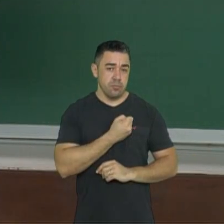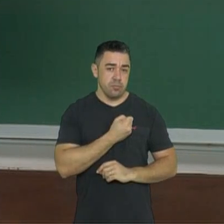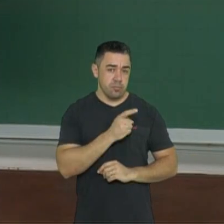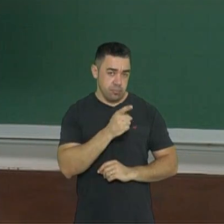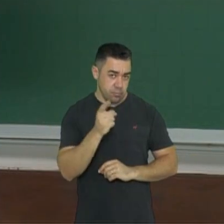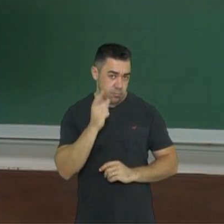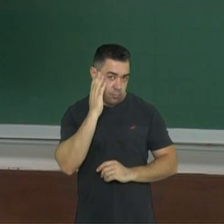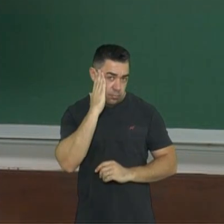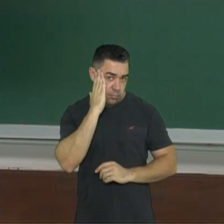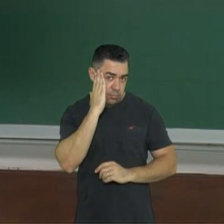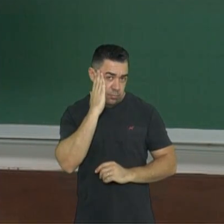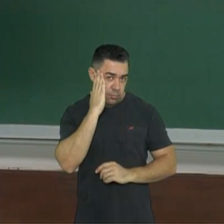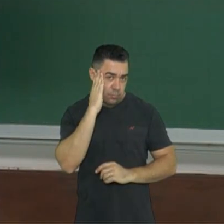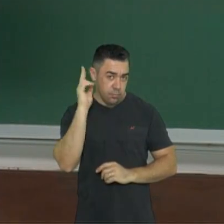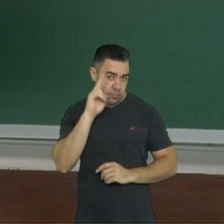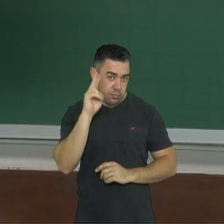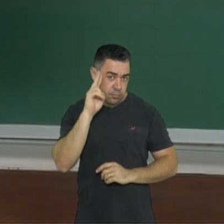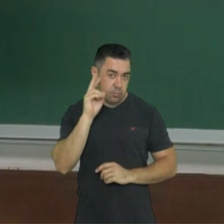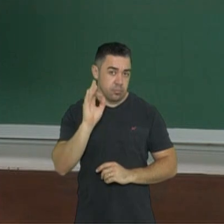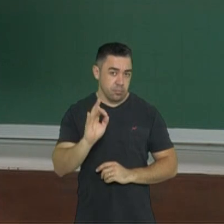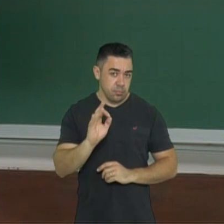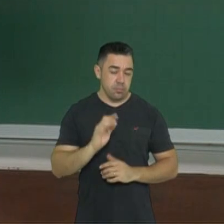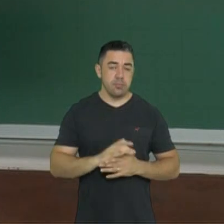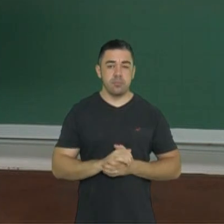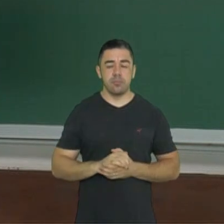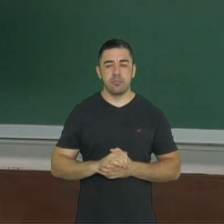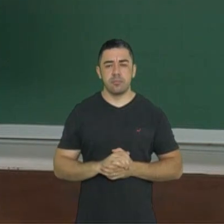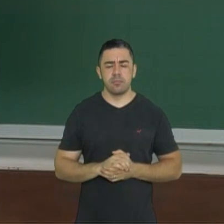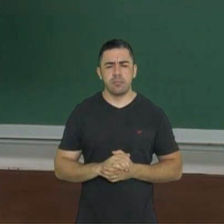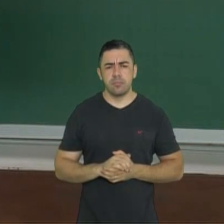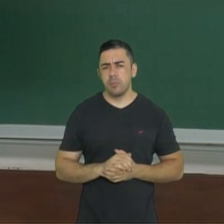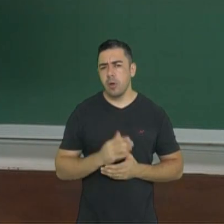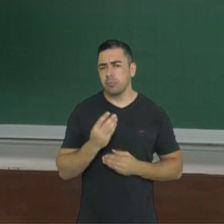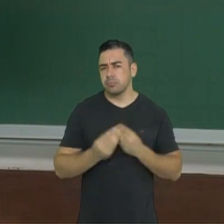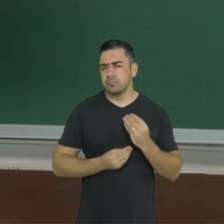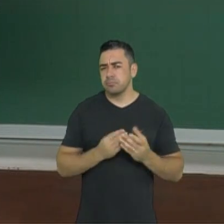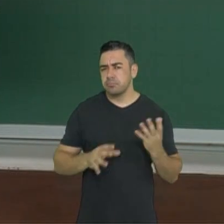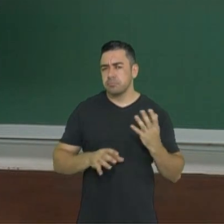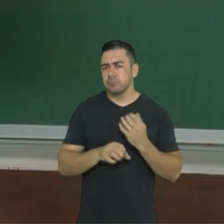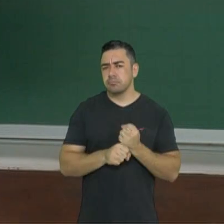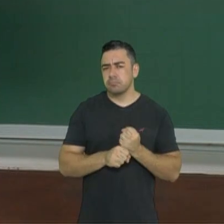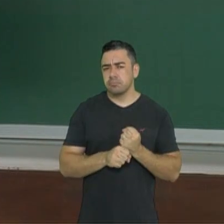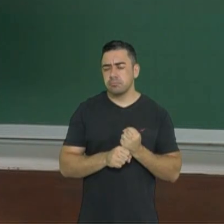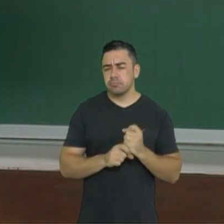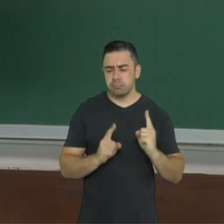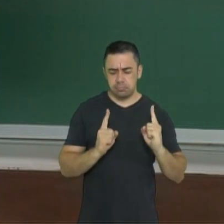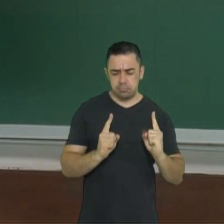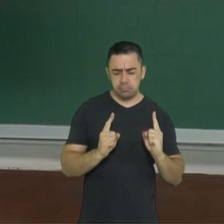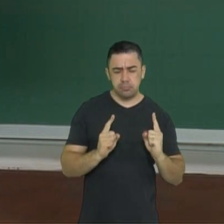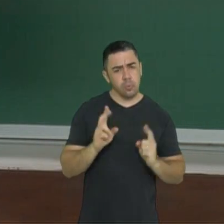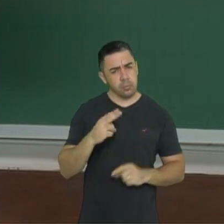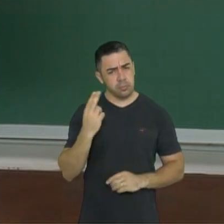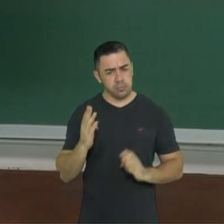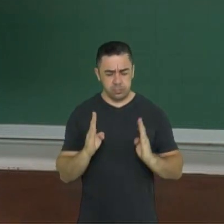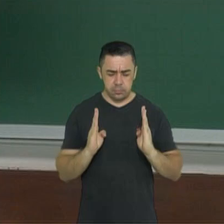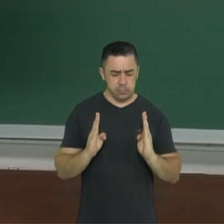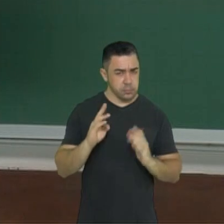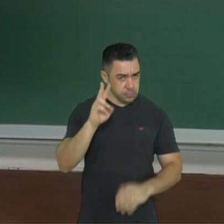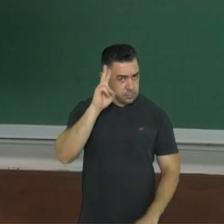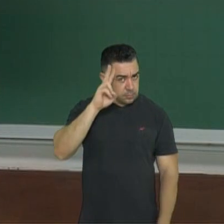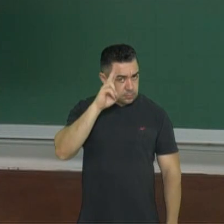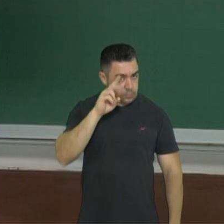sabe lembro mas como calcular o módulo lembro mesmo